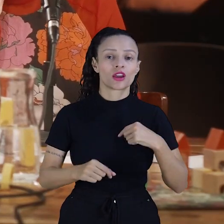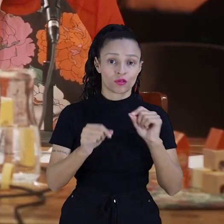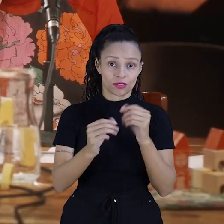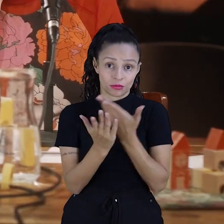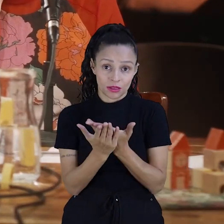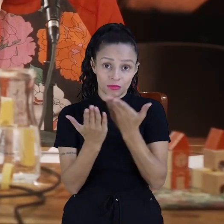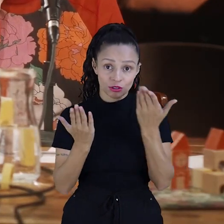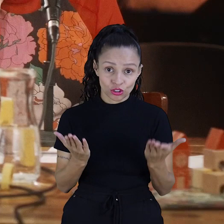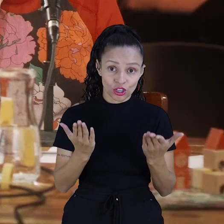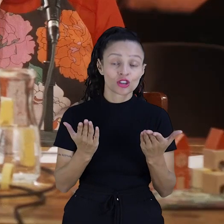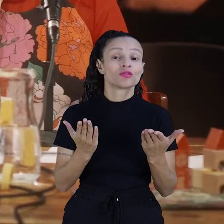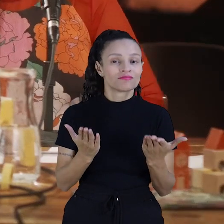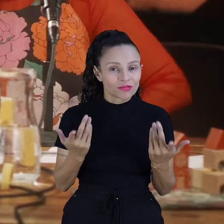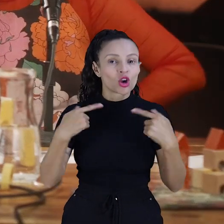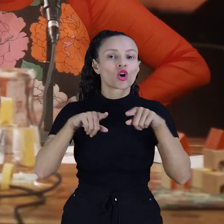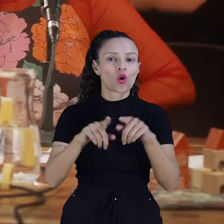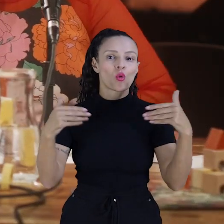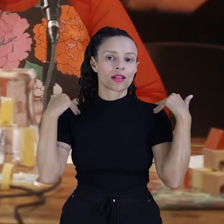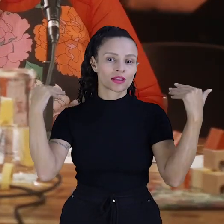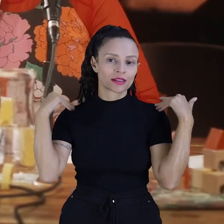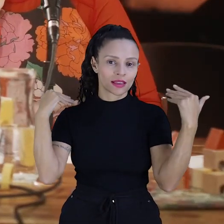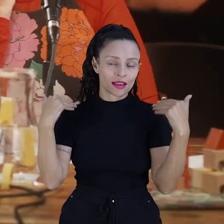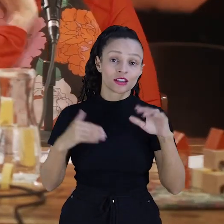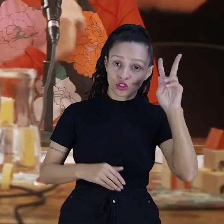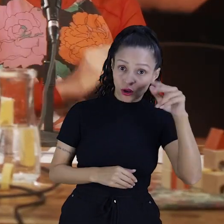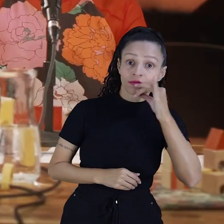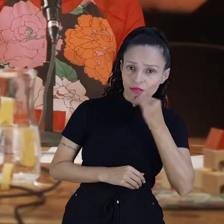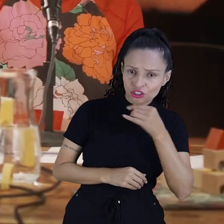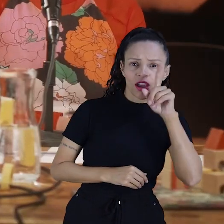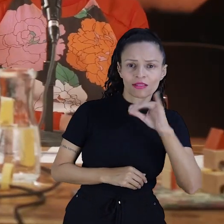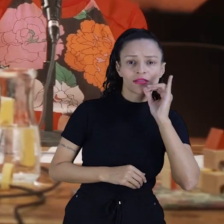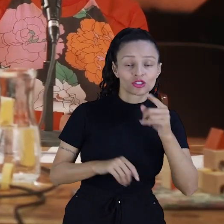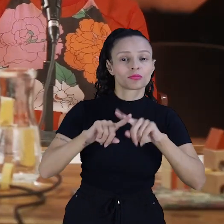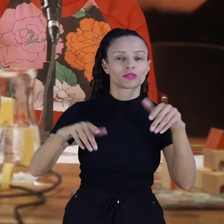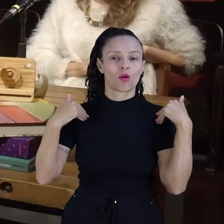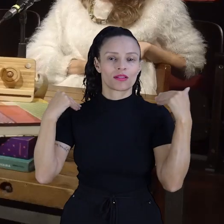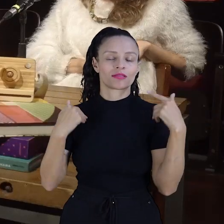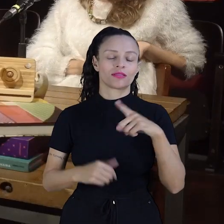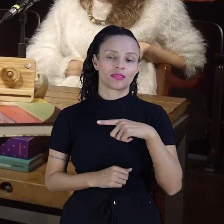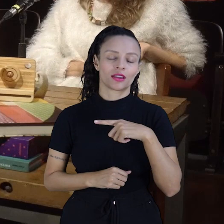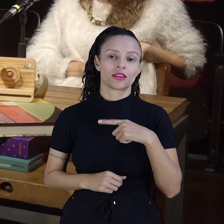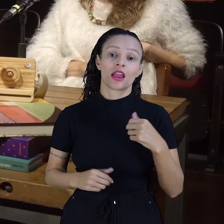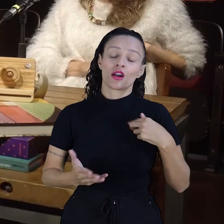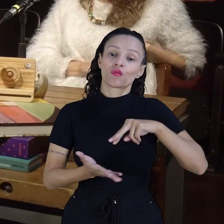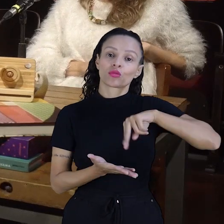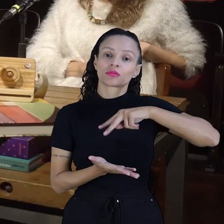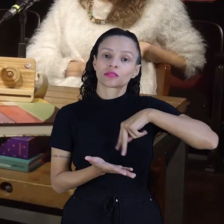fazer uma dramaturgia com alegria. A história é triste, mas com alegria. Eu vou dançar um